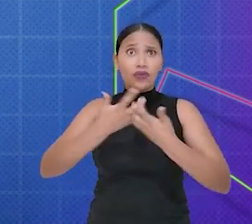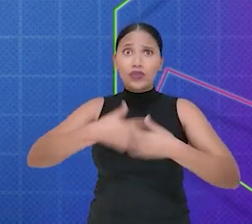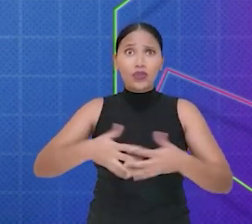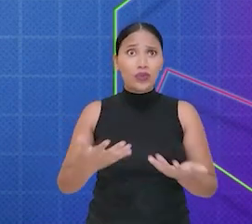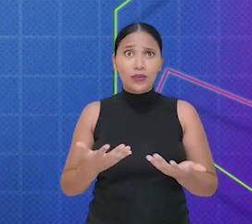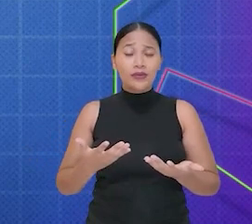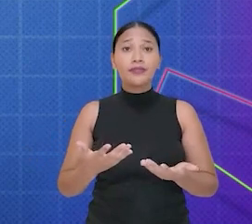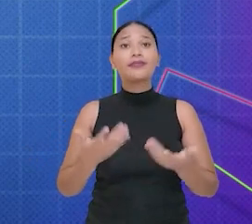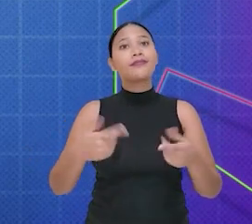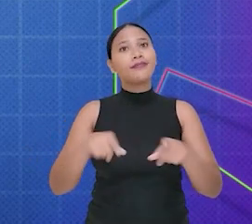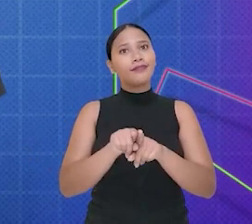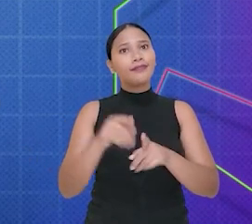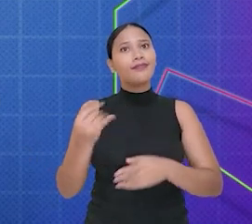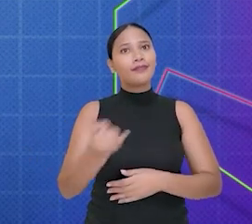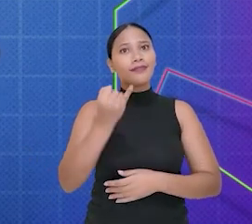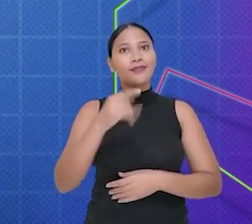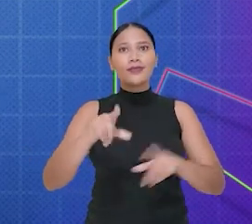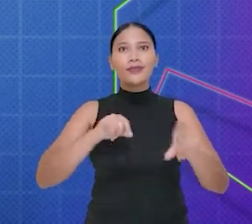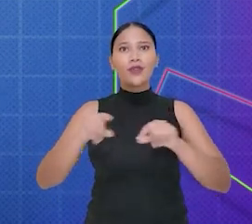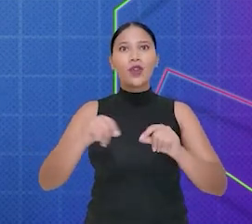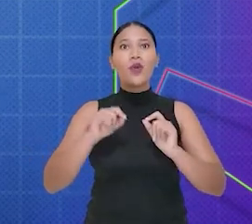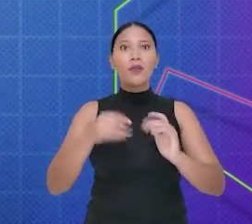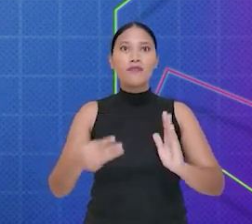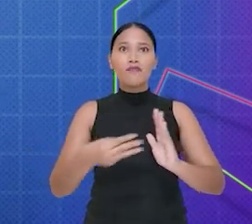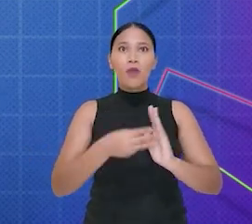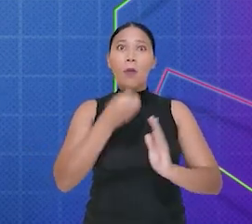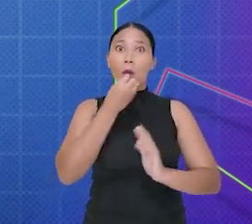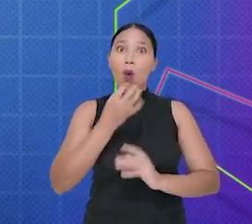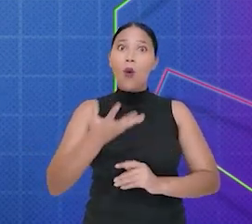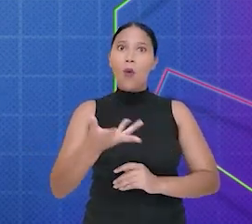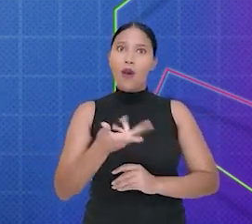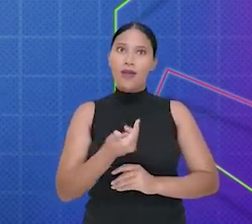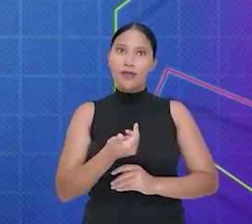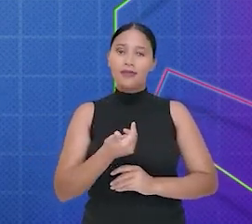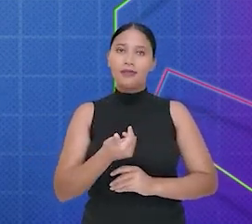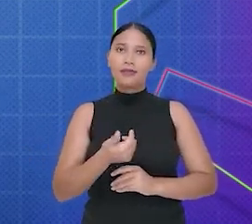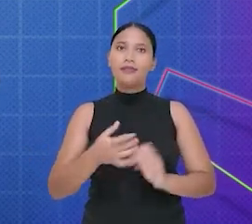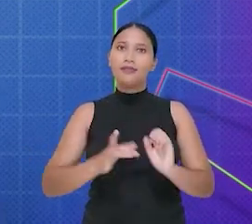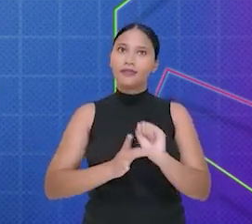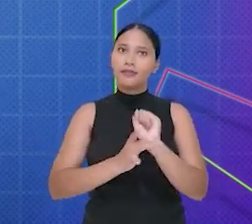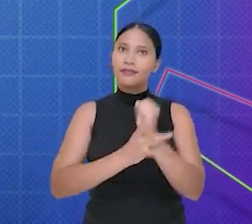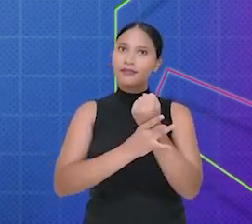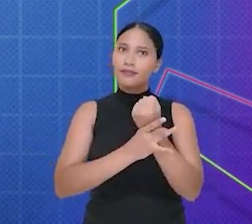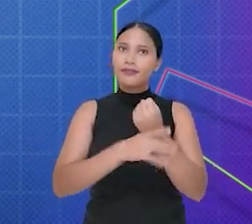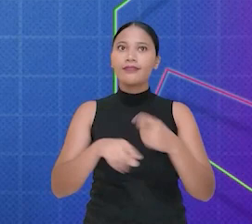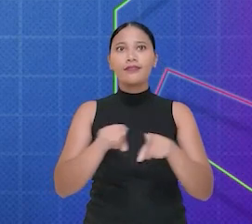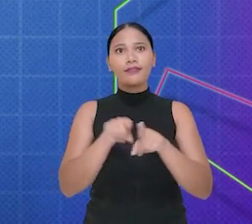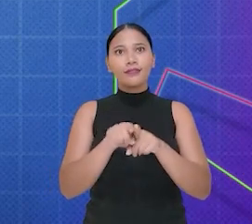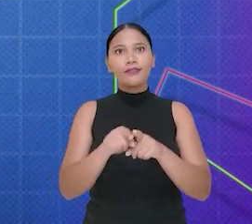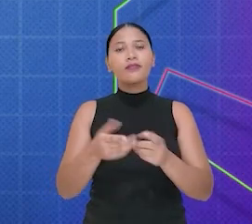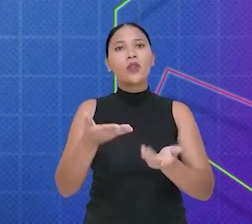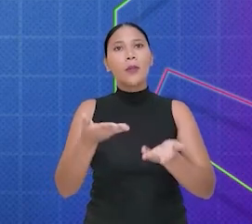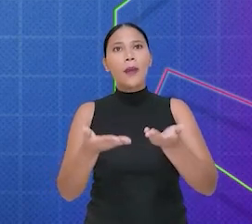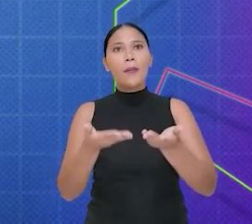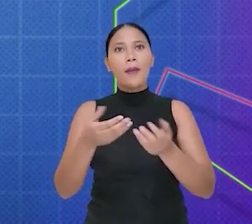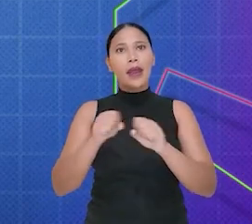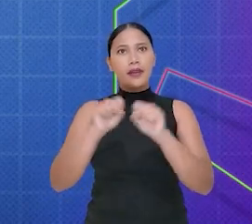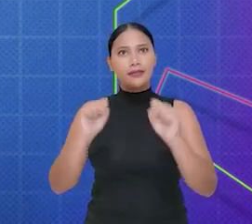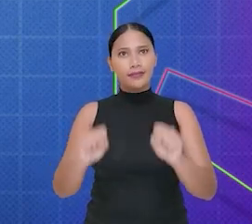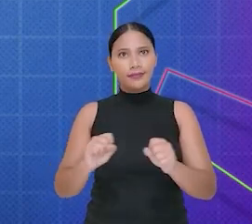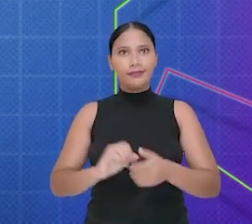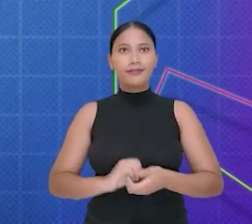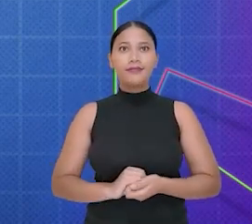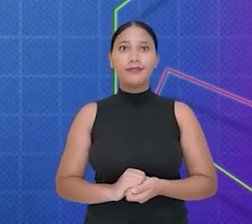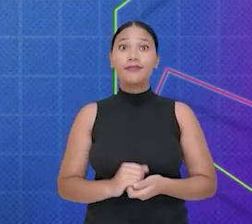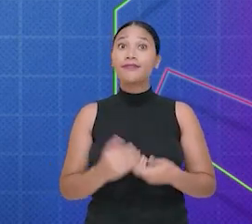funcionará corretamente. Além disso, é importante escolher uma fonte de alimentação de boa qualidade, para garantir a segurança e também a estabilidade